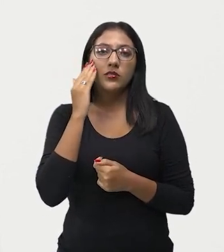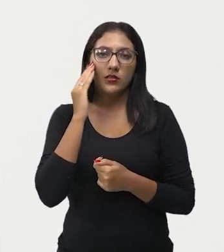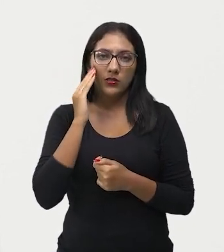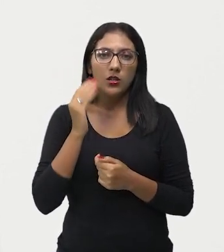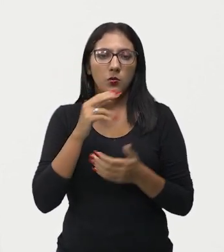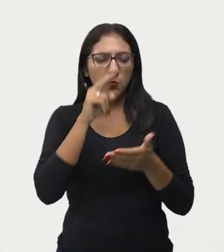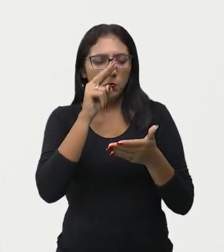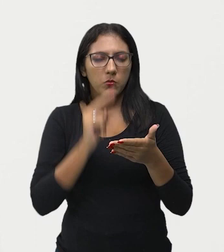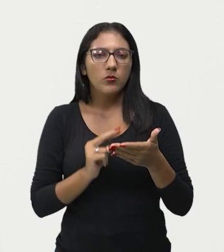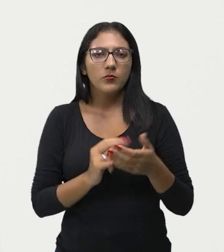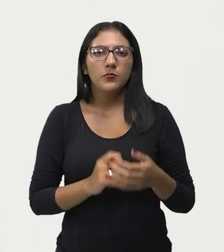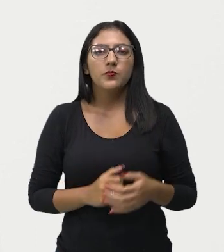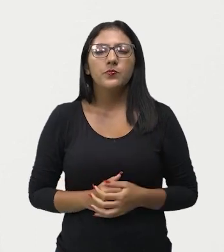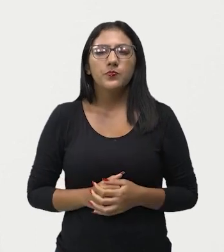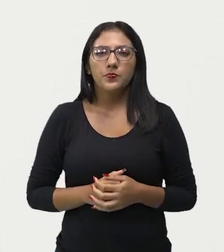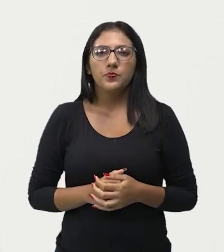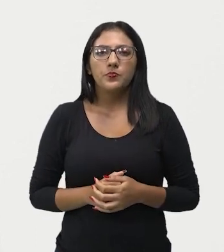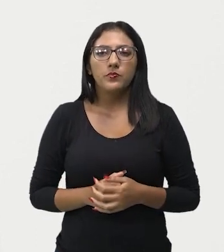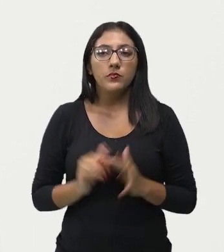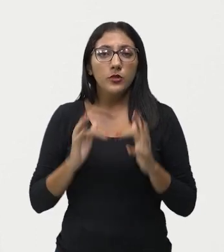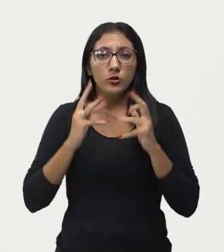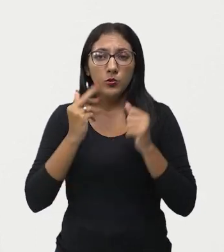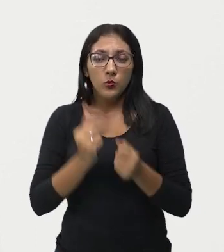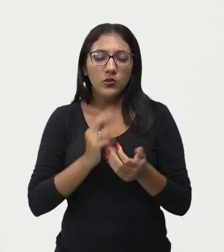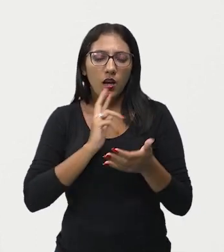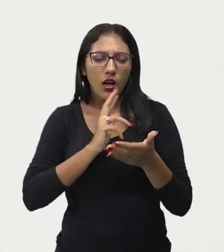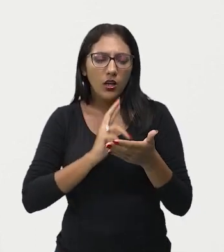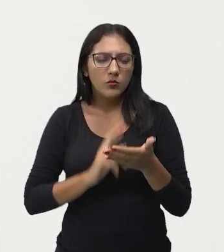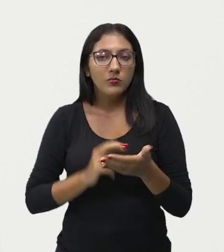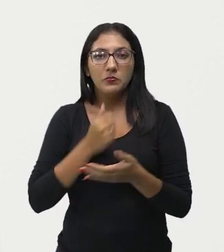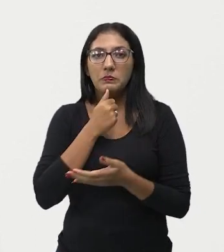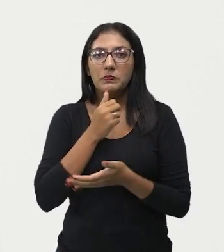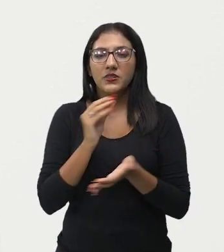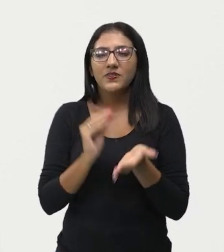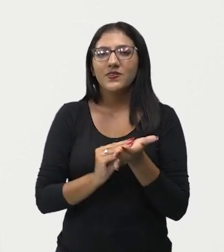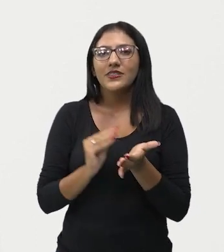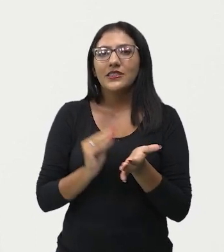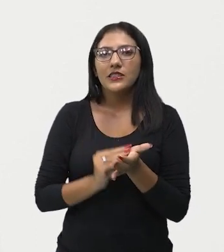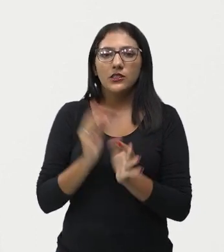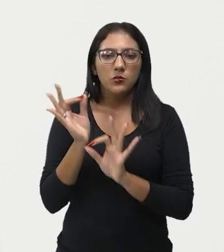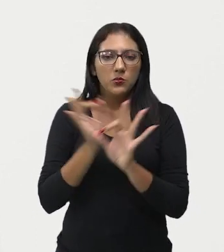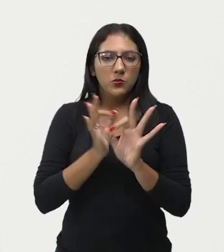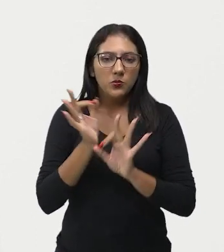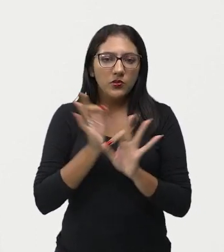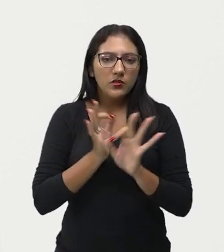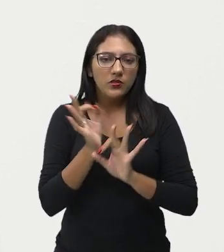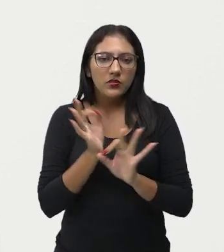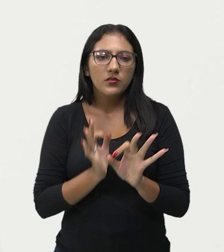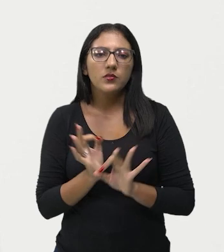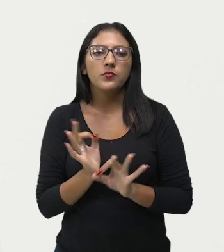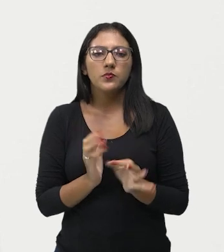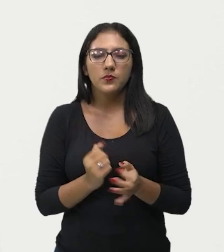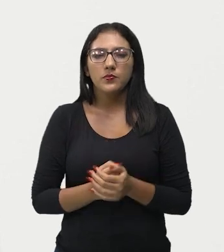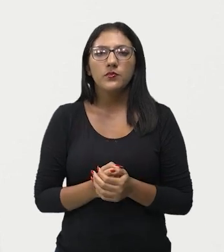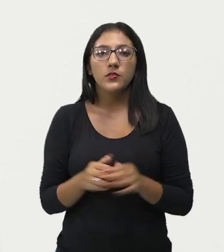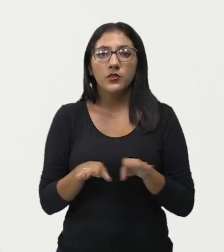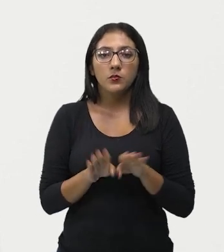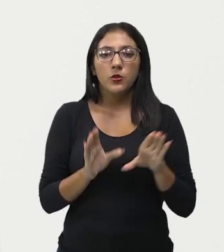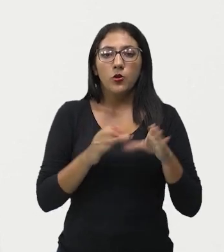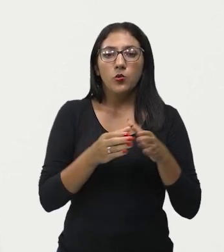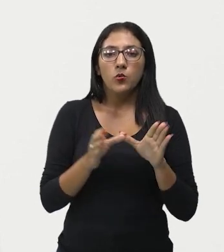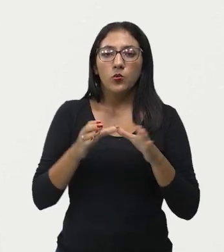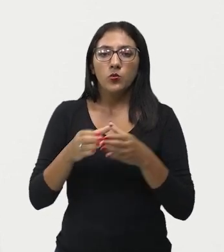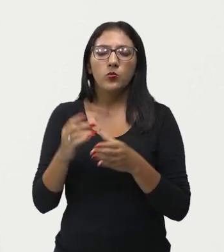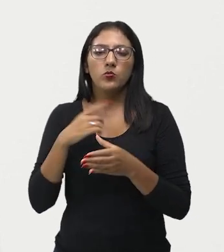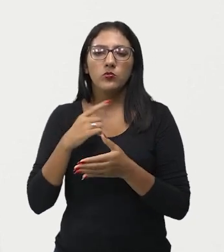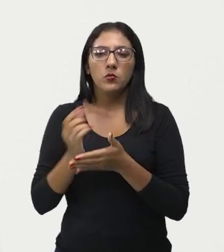resposta. Bom, todas as respostas de uma pesquisa que ainda não foram numericamente organizadas e agrupadas são